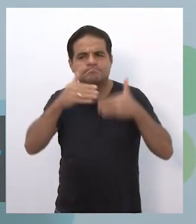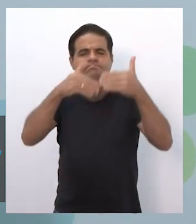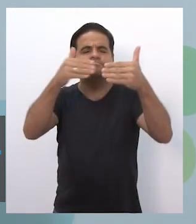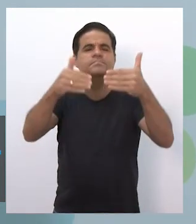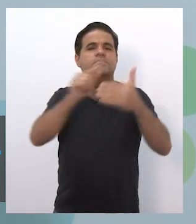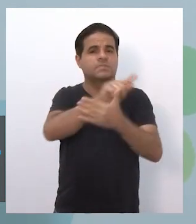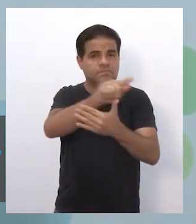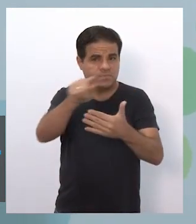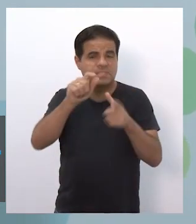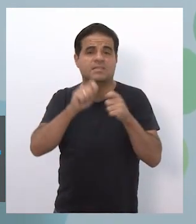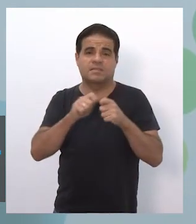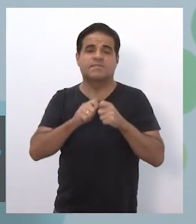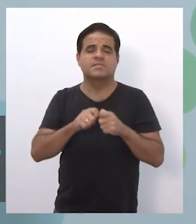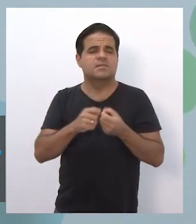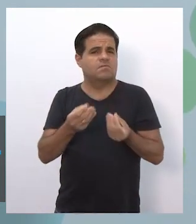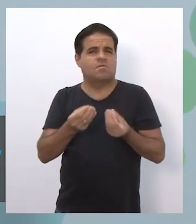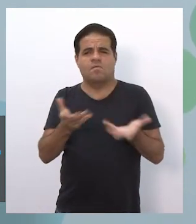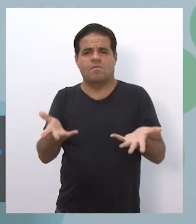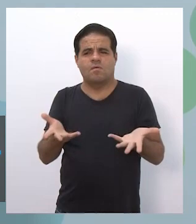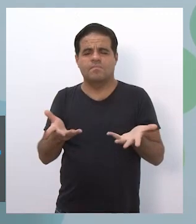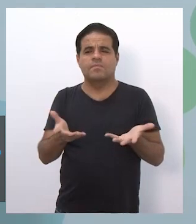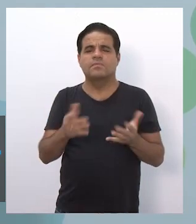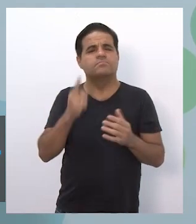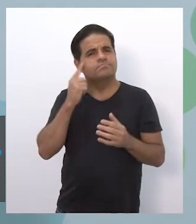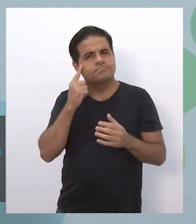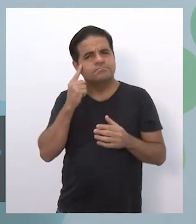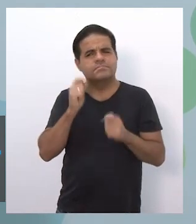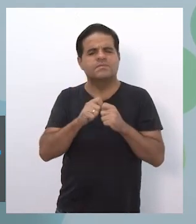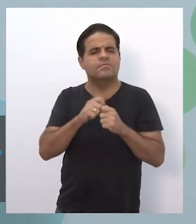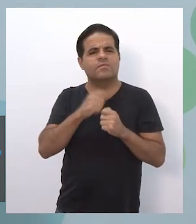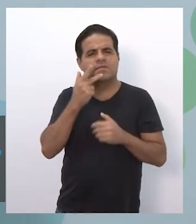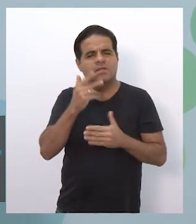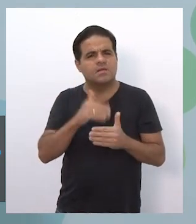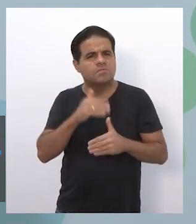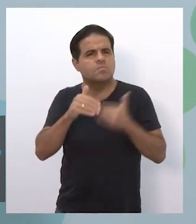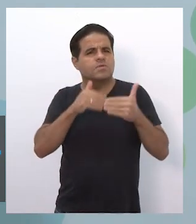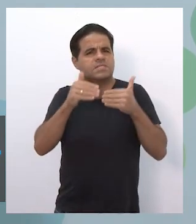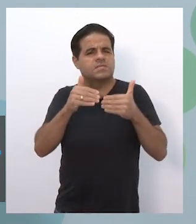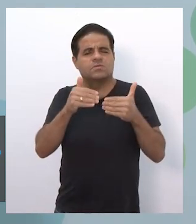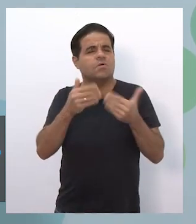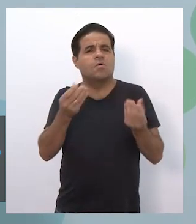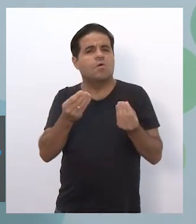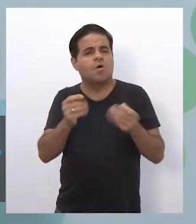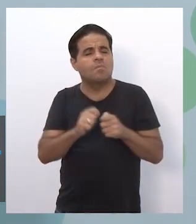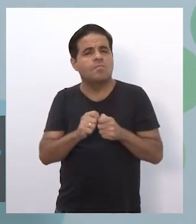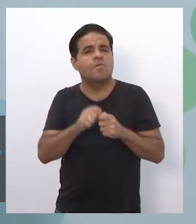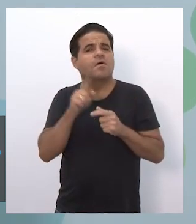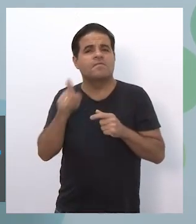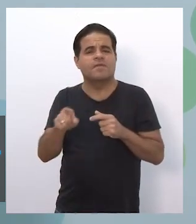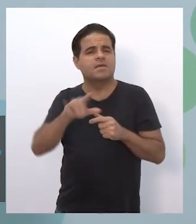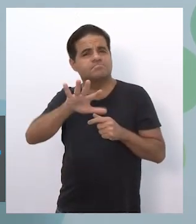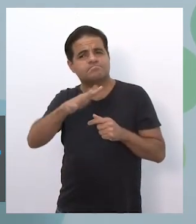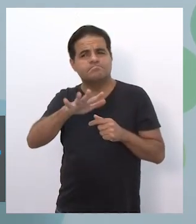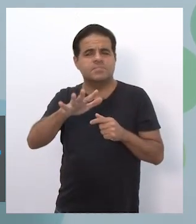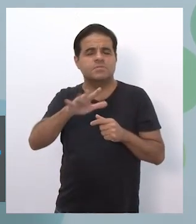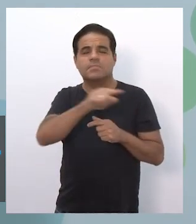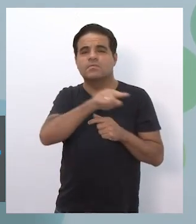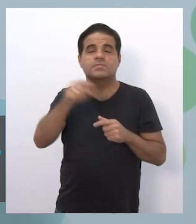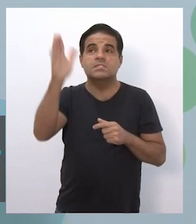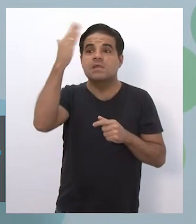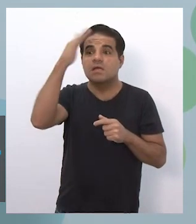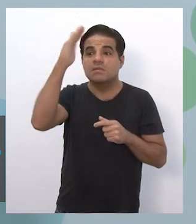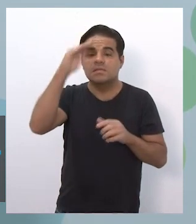que você está fazendo. Como assim, Felipe? Você falou que fazia isso daí era o processador? Sim. Então, como que funciona mais ou menos, para vocês